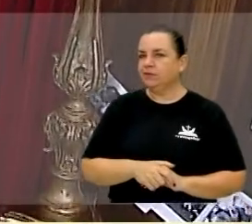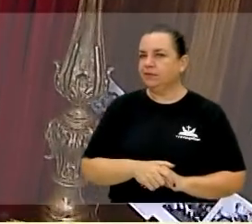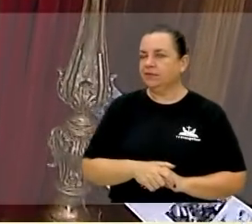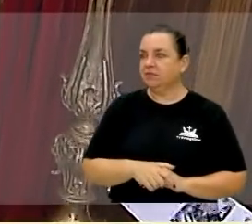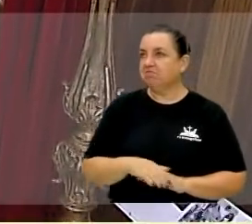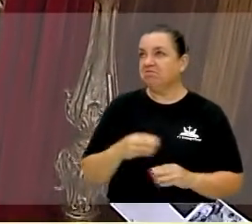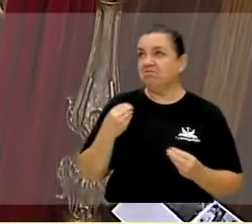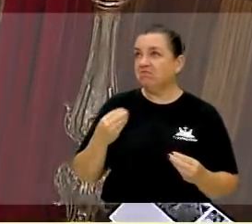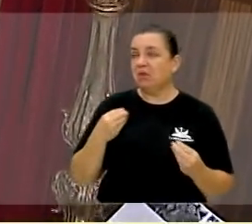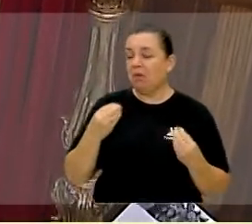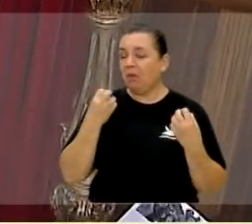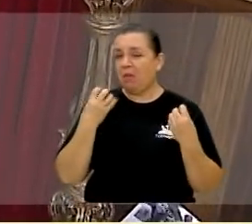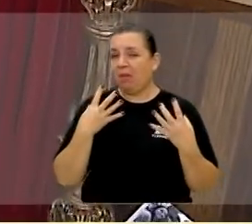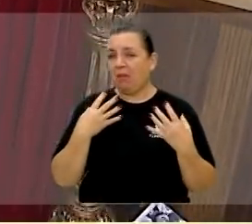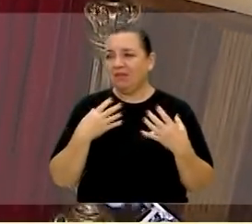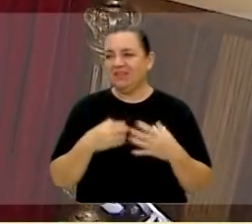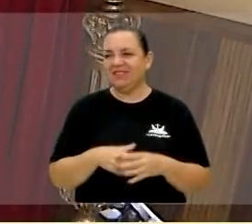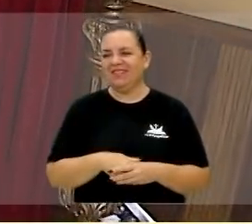como seria bom